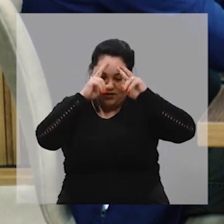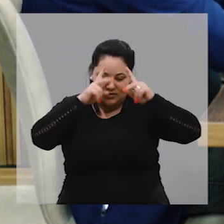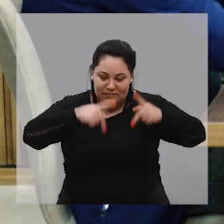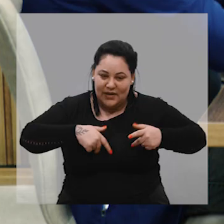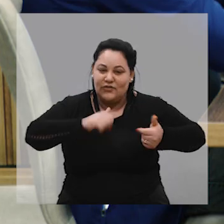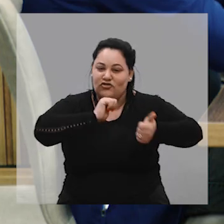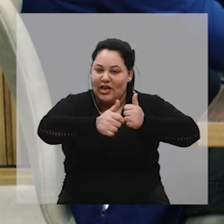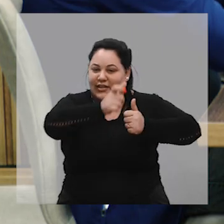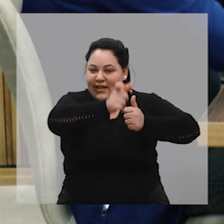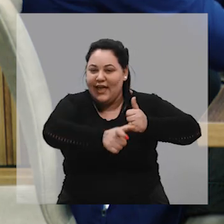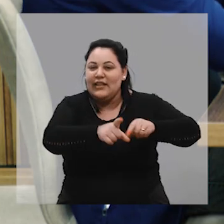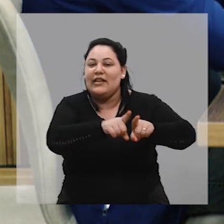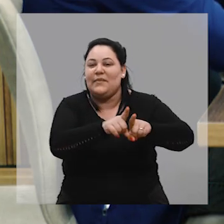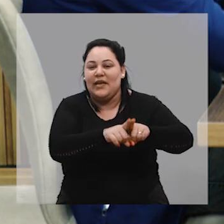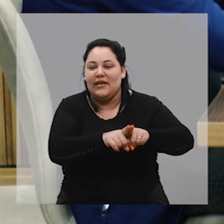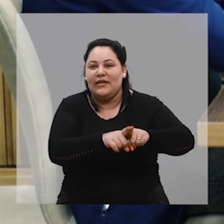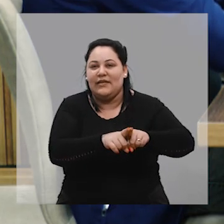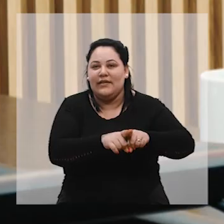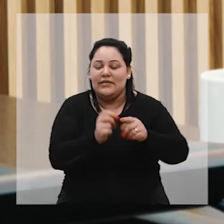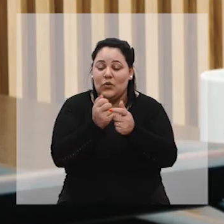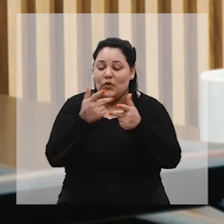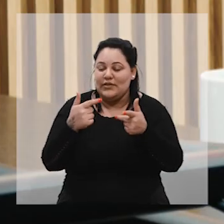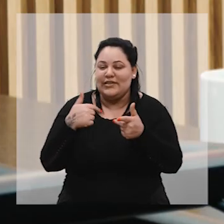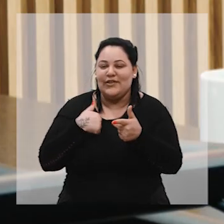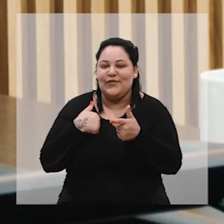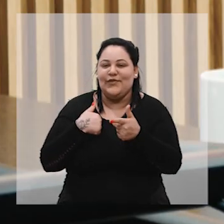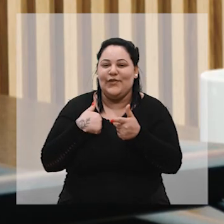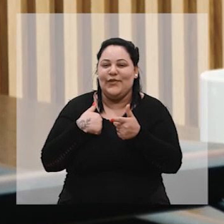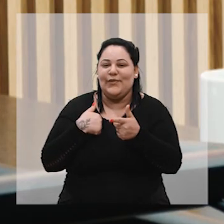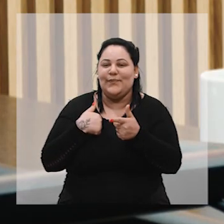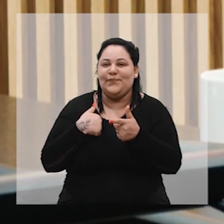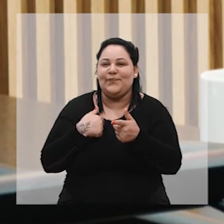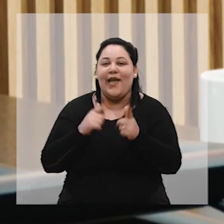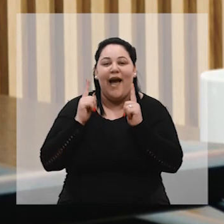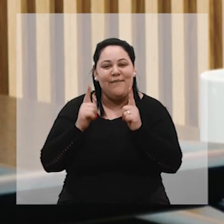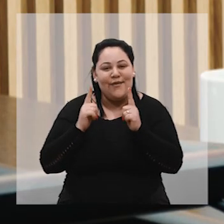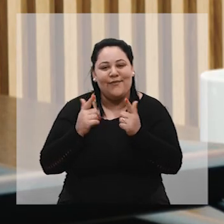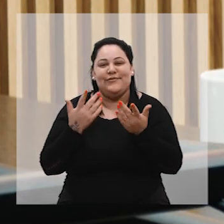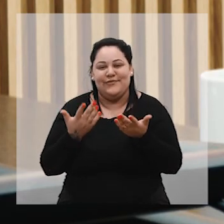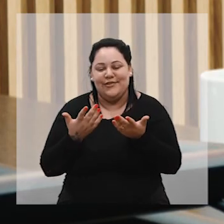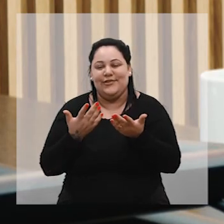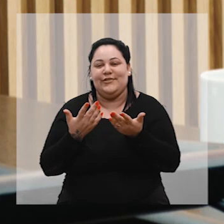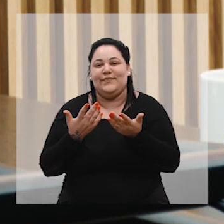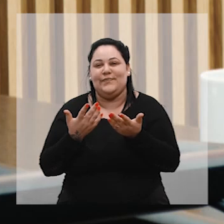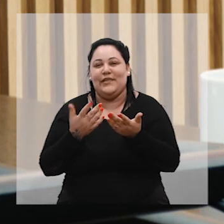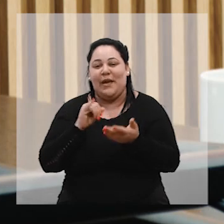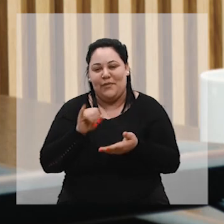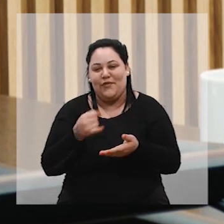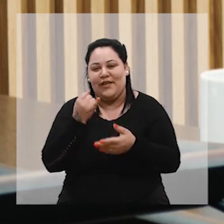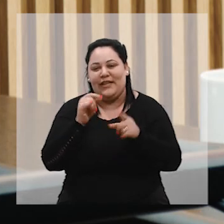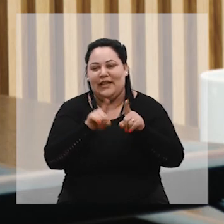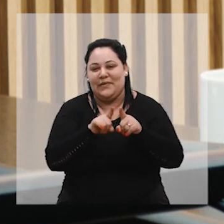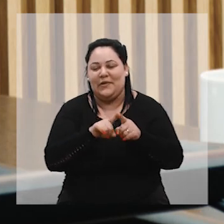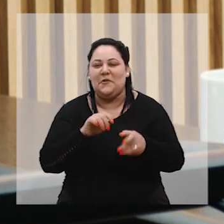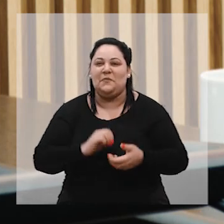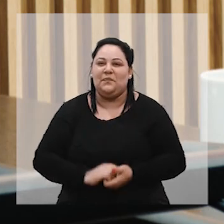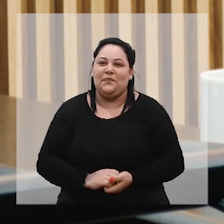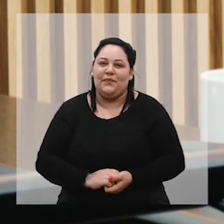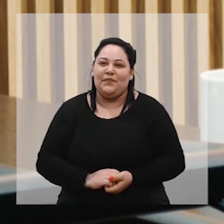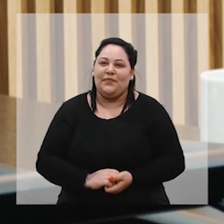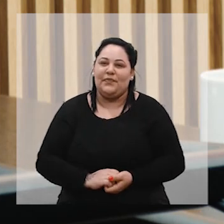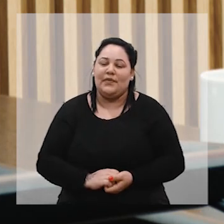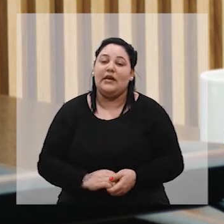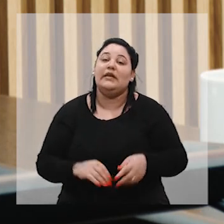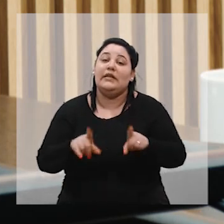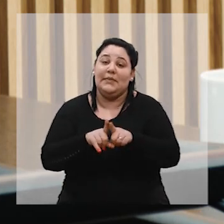como atleta. Isso daí é uma coisa que eu vou curtir bastante, né, cara? E fora isso, cara, A gente